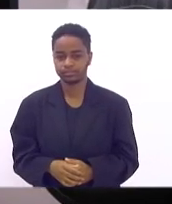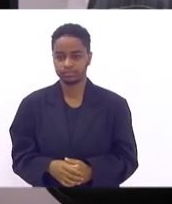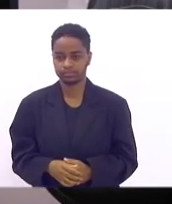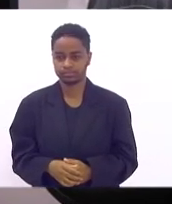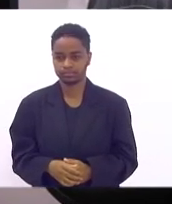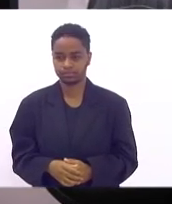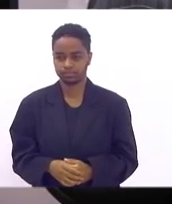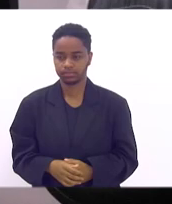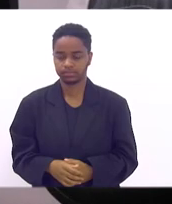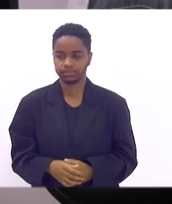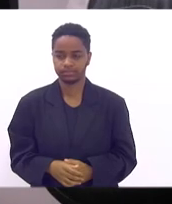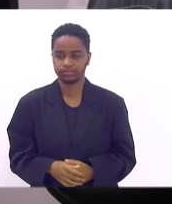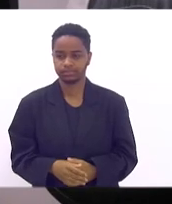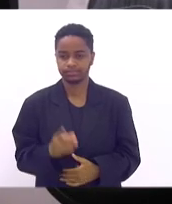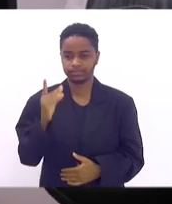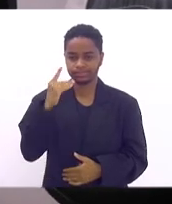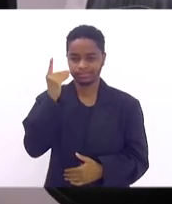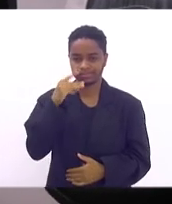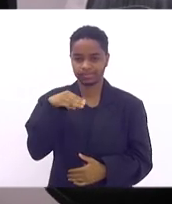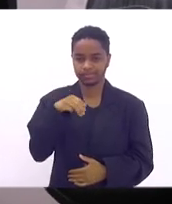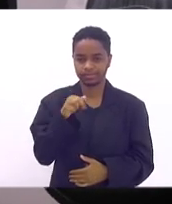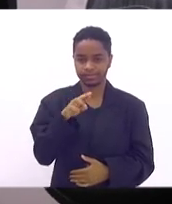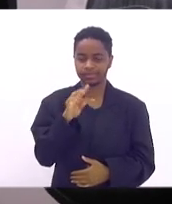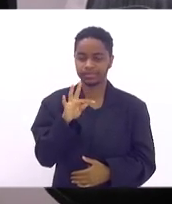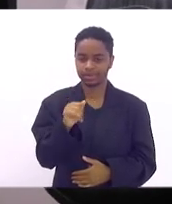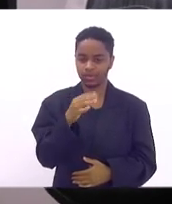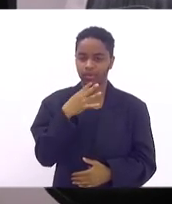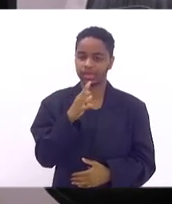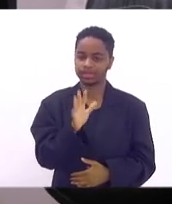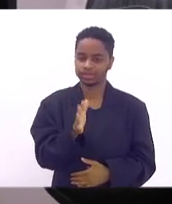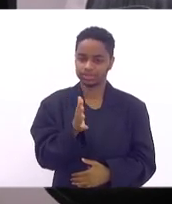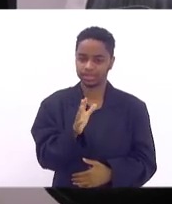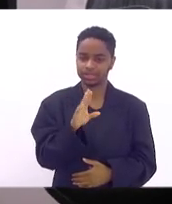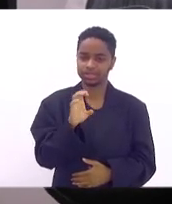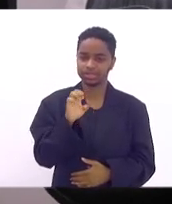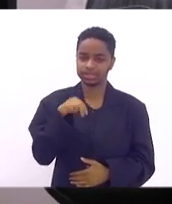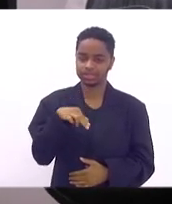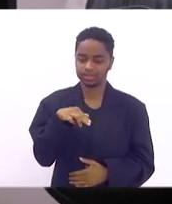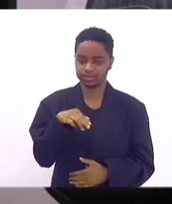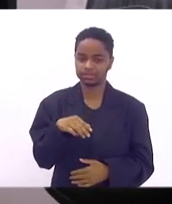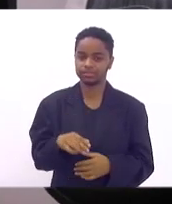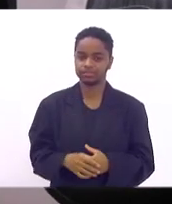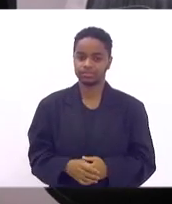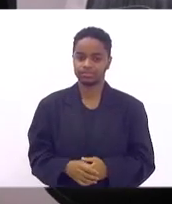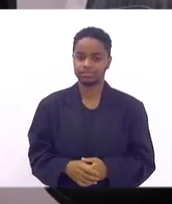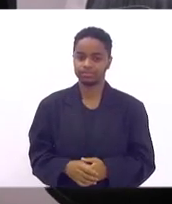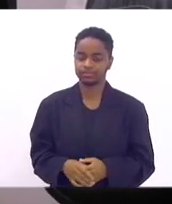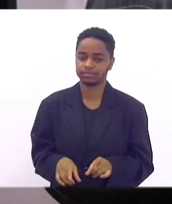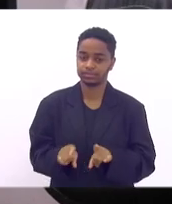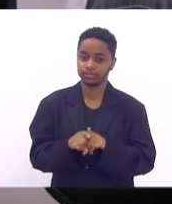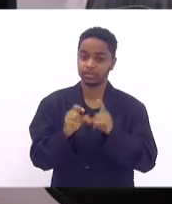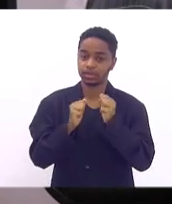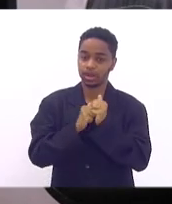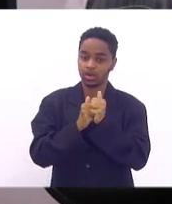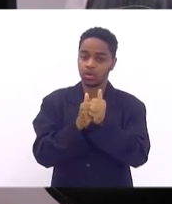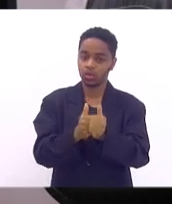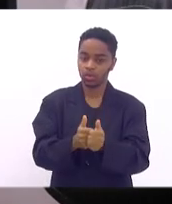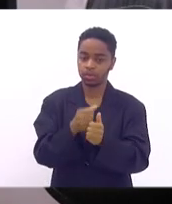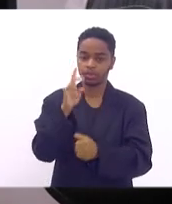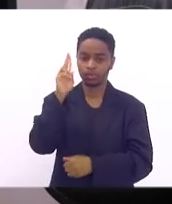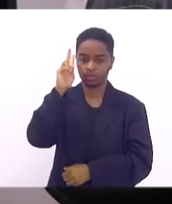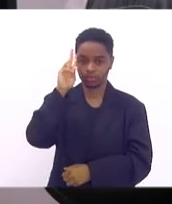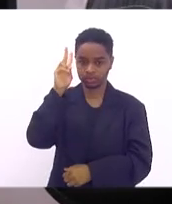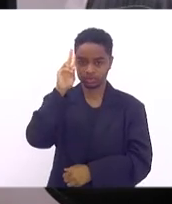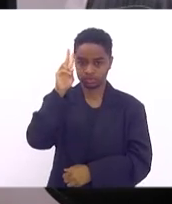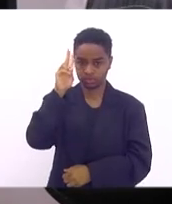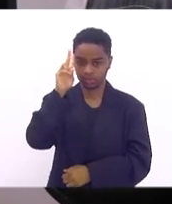A deputada Marta Rocha conhece muitíssimo bem o CIAN Márcia Lira, né, acompanhou toda a história e